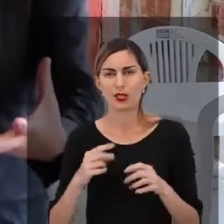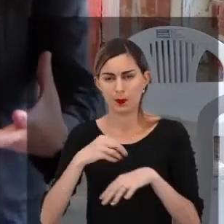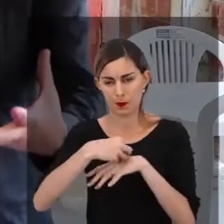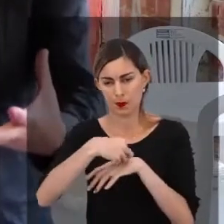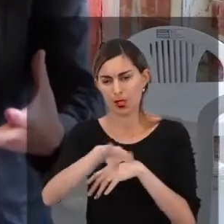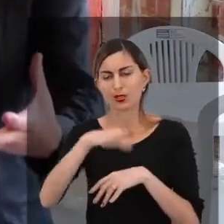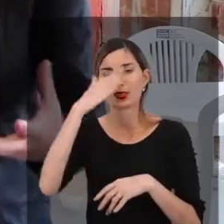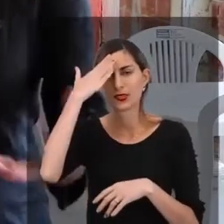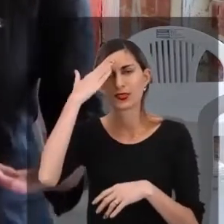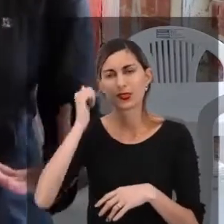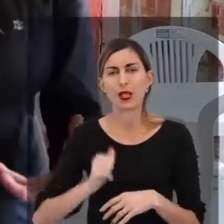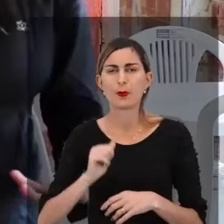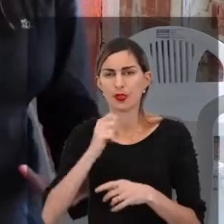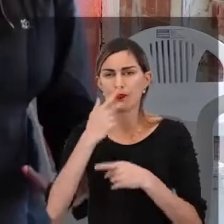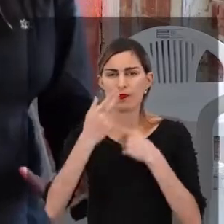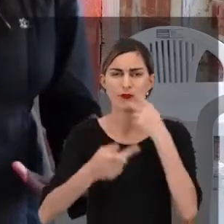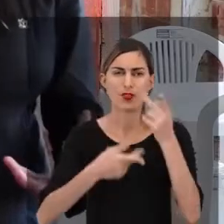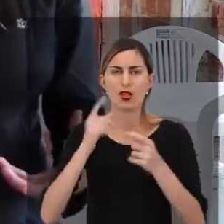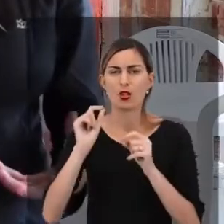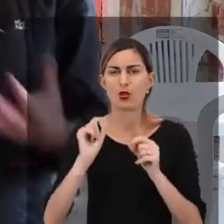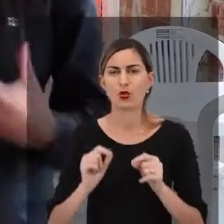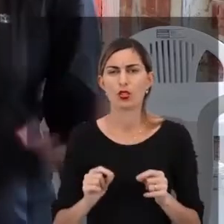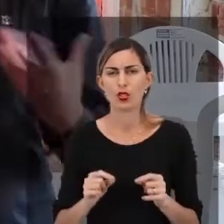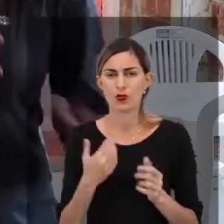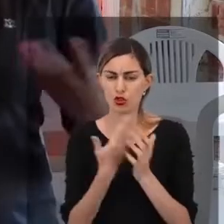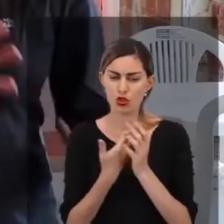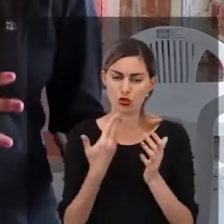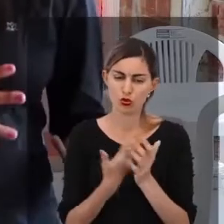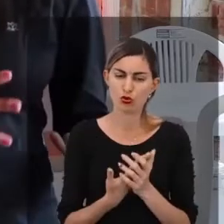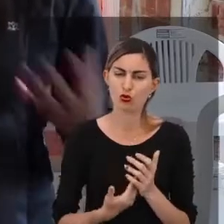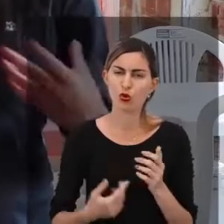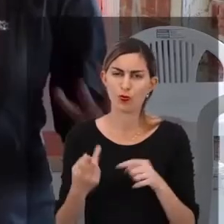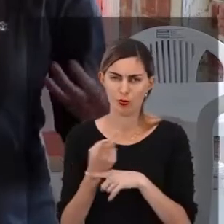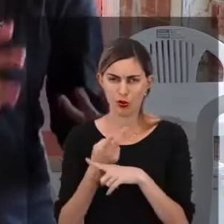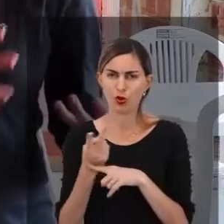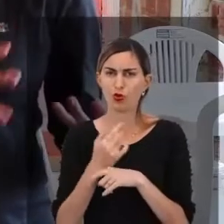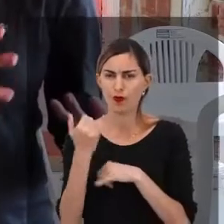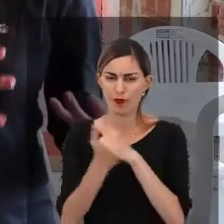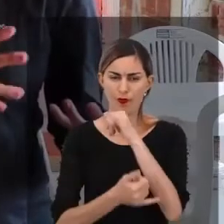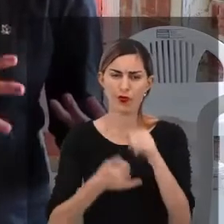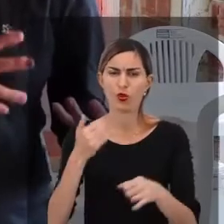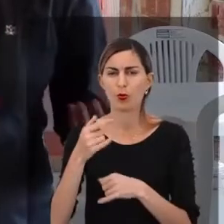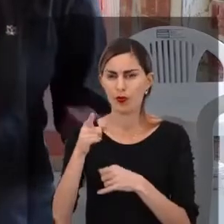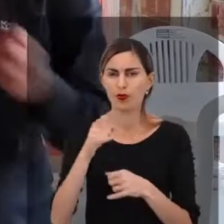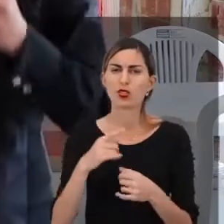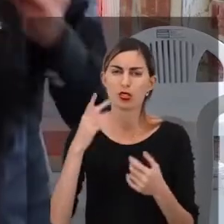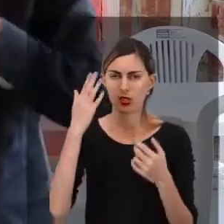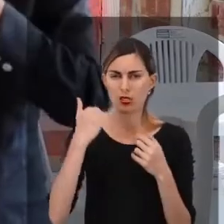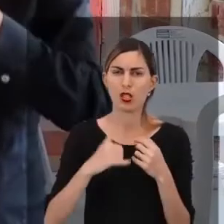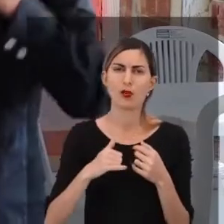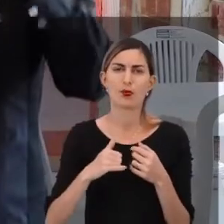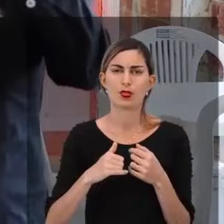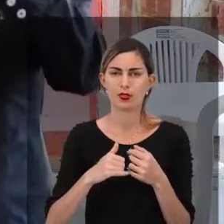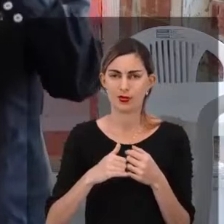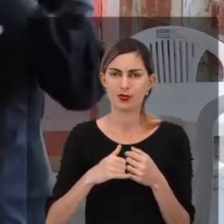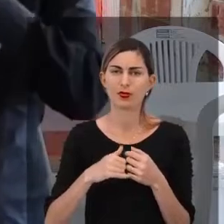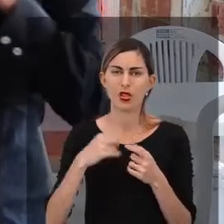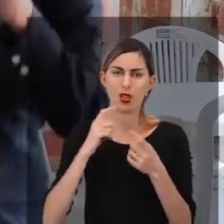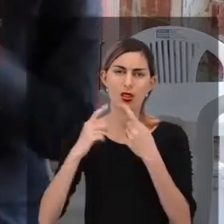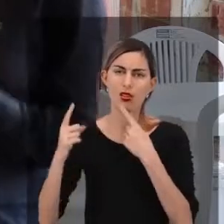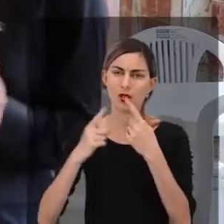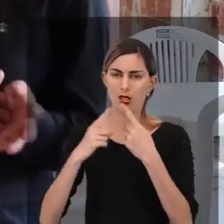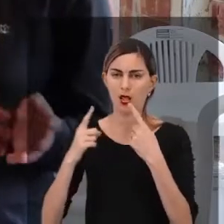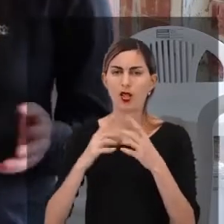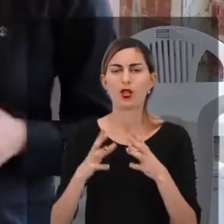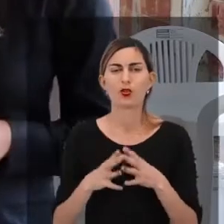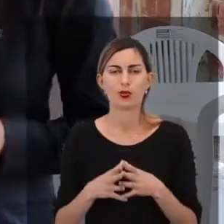tem que passar sabendo o que vai dizer. Então, se você estudou, se você procurou se informar, você vai, no mínimo, você vai